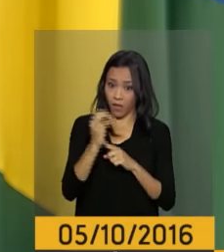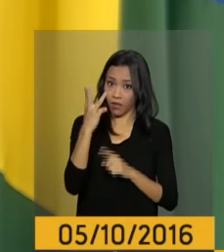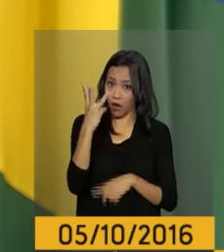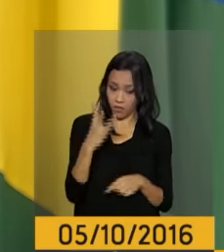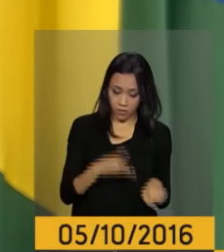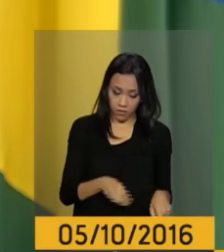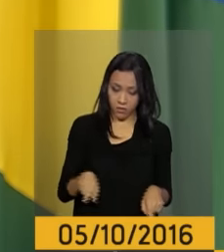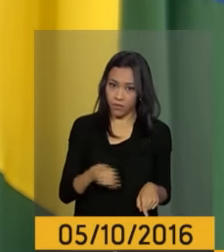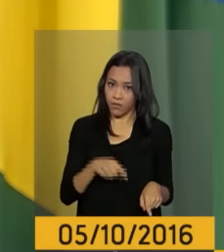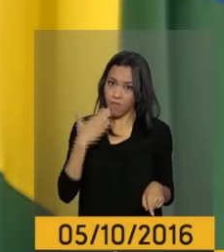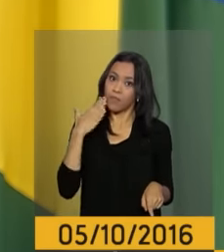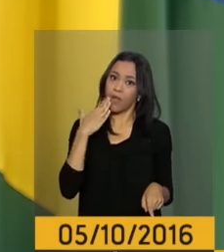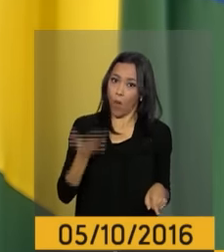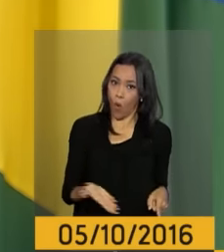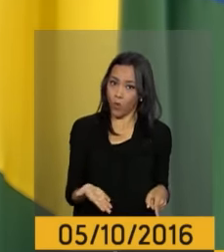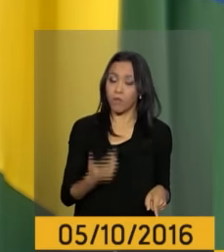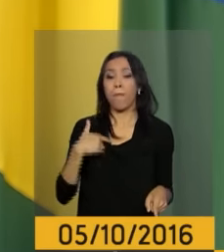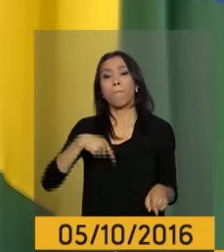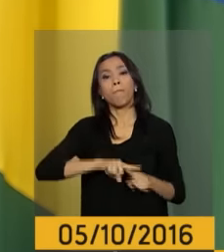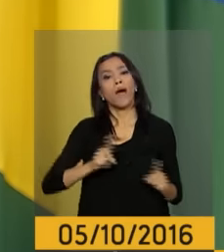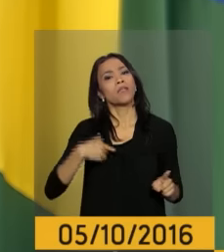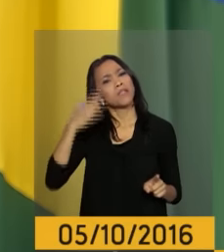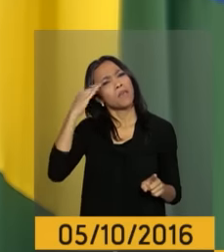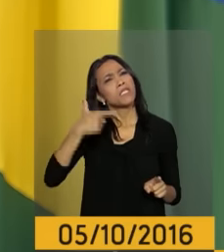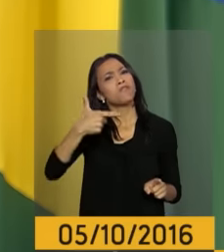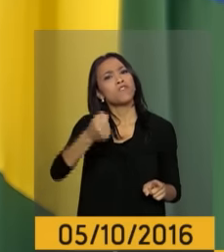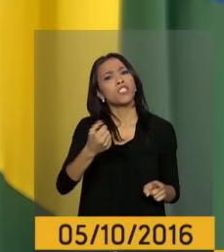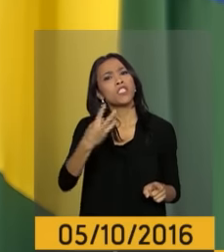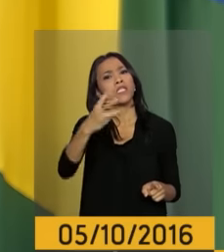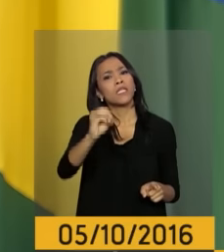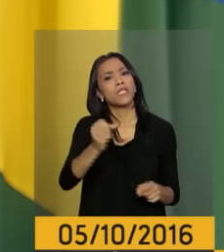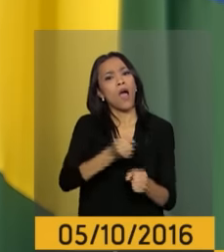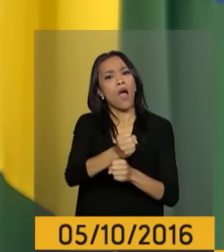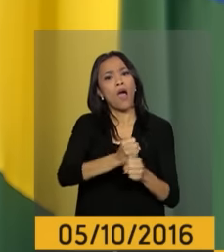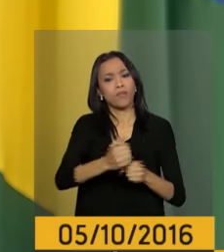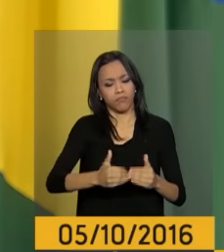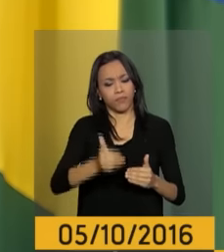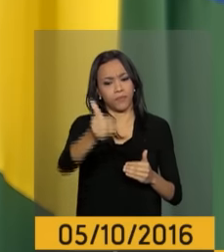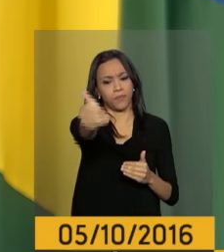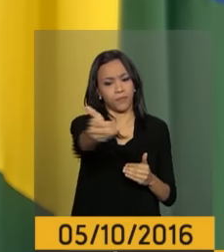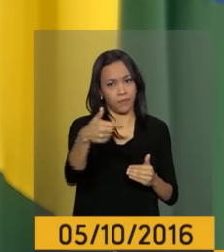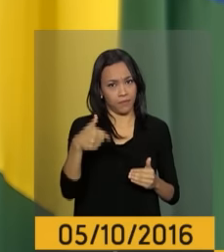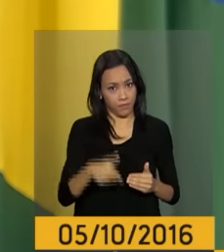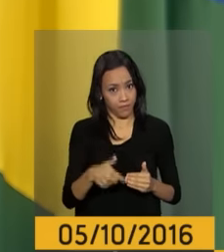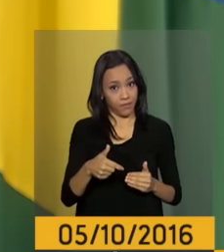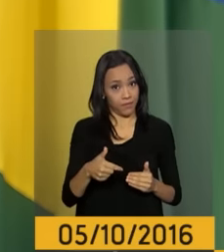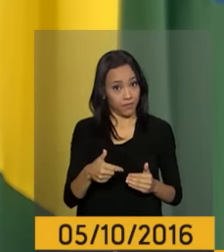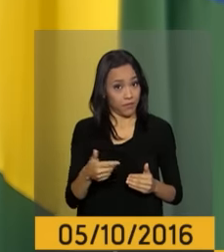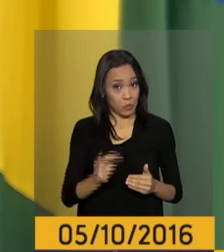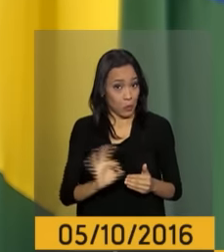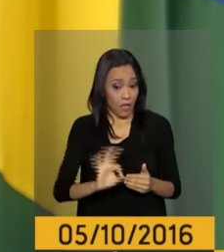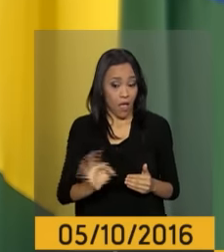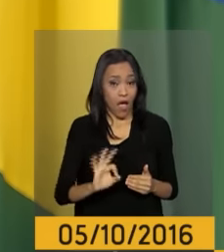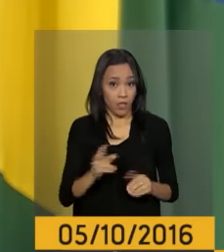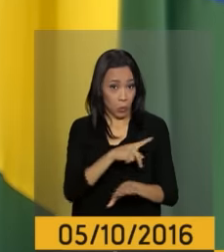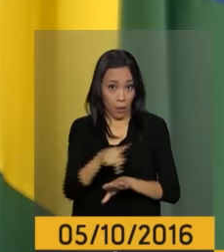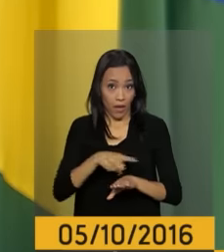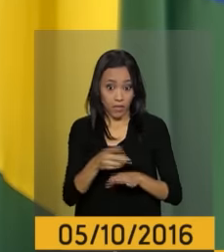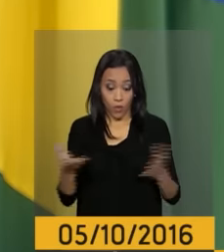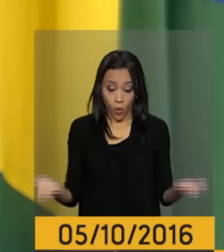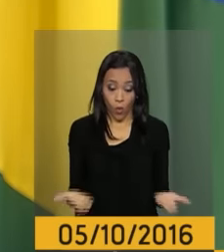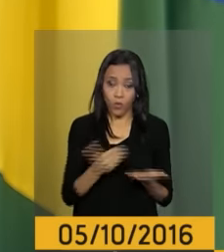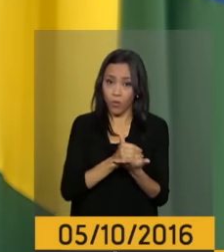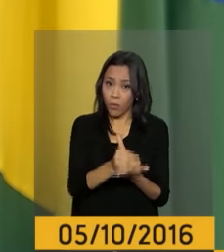mas nós sabemos que 20, 30 anos na vida de um país não é nada. De modo que nós começamos